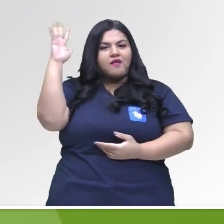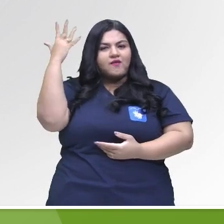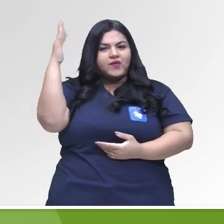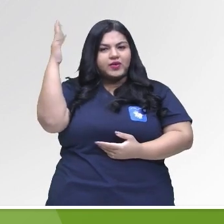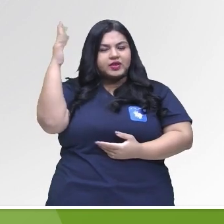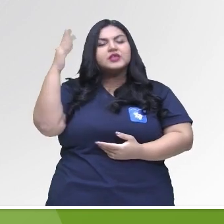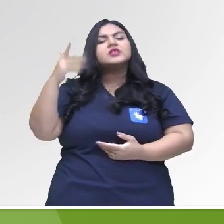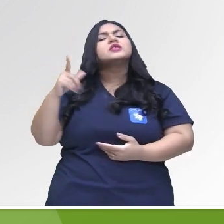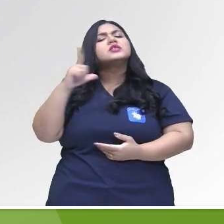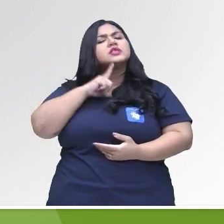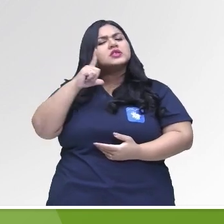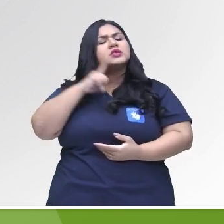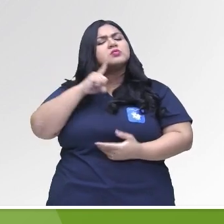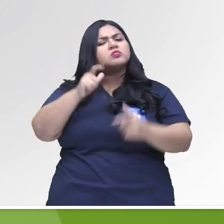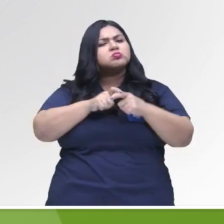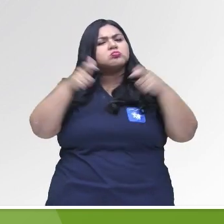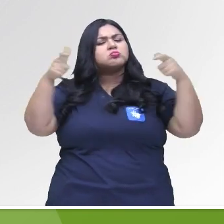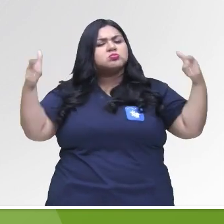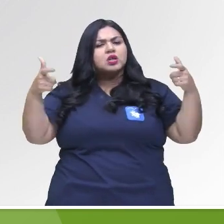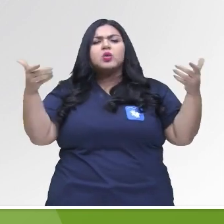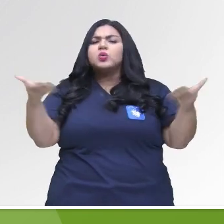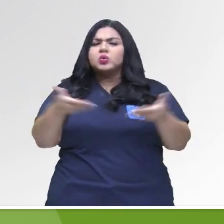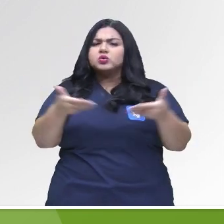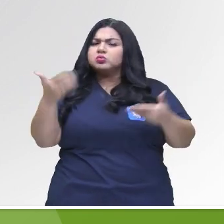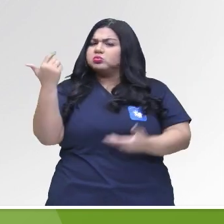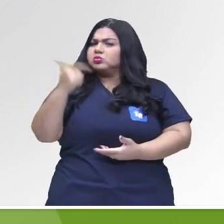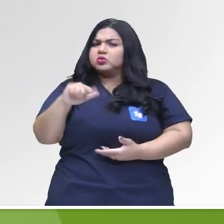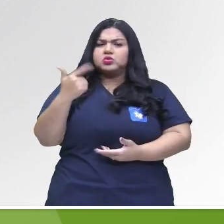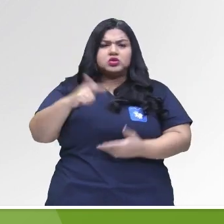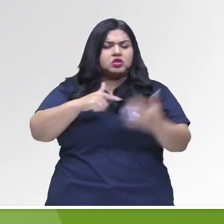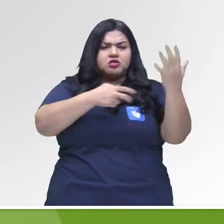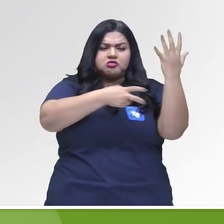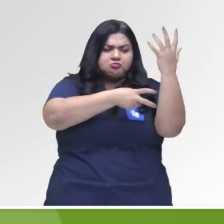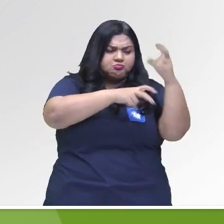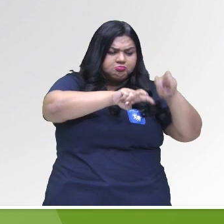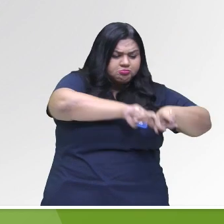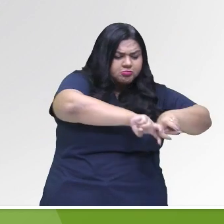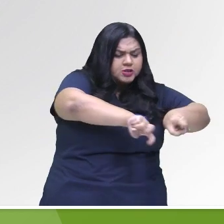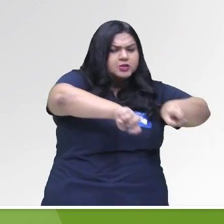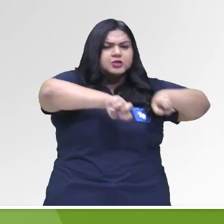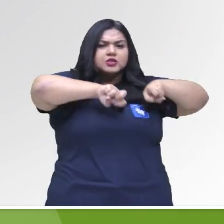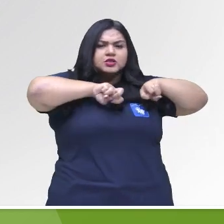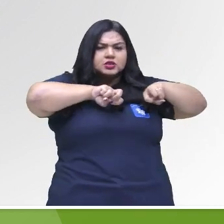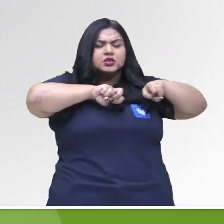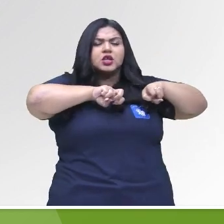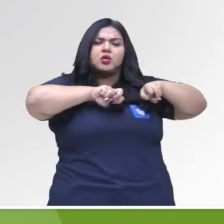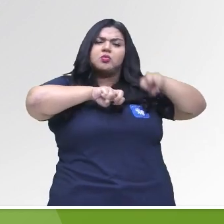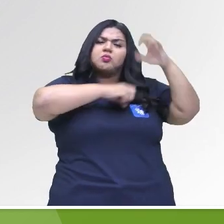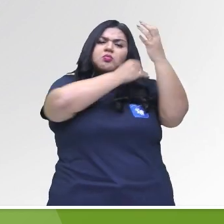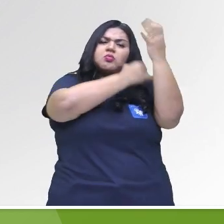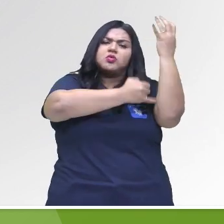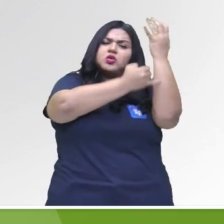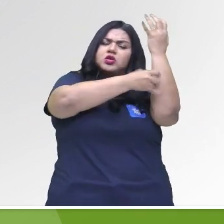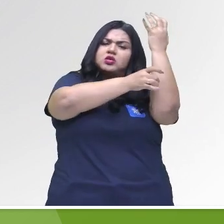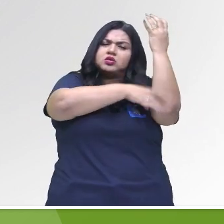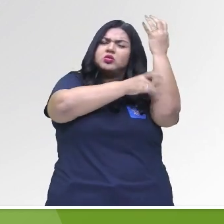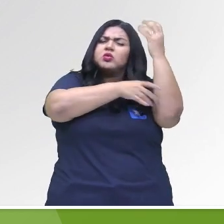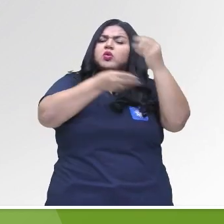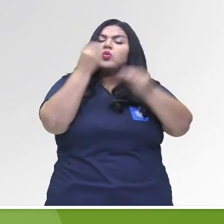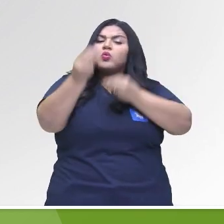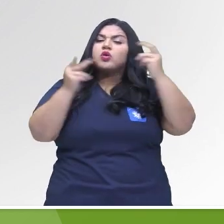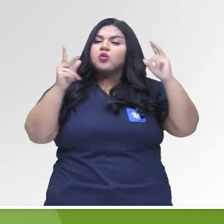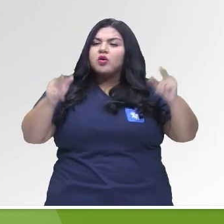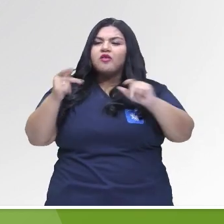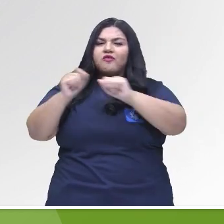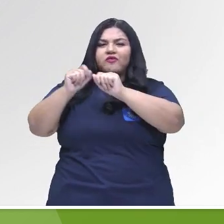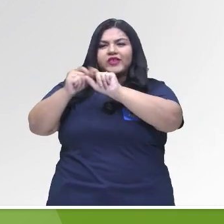bem grande. É claro que hoje, né, a gente já não tem a extração da borracha natural como era feita antigamente,